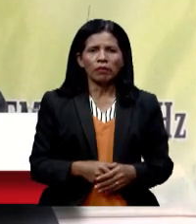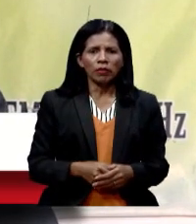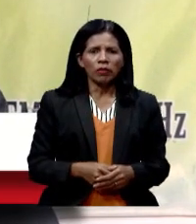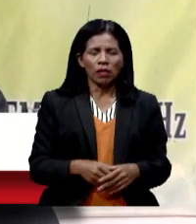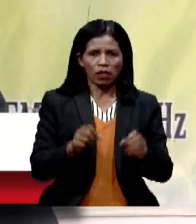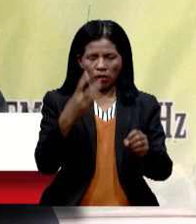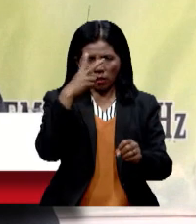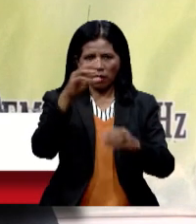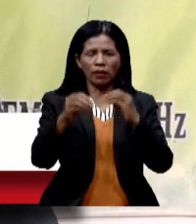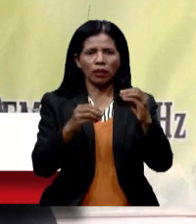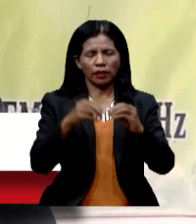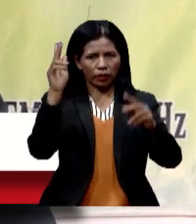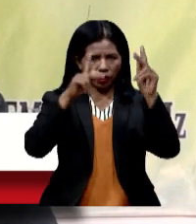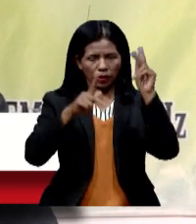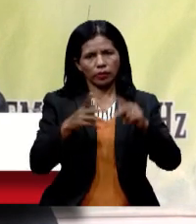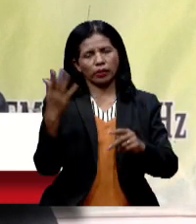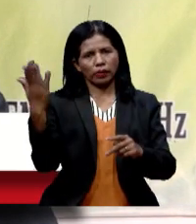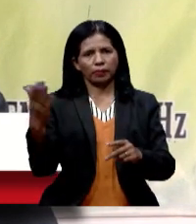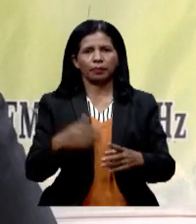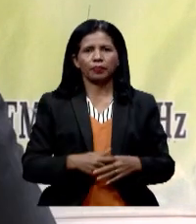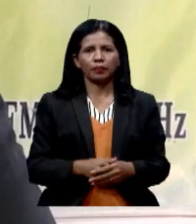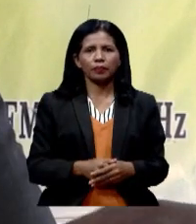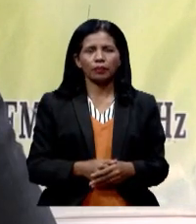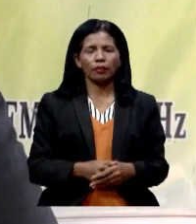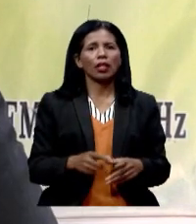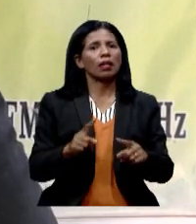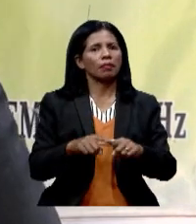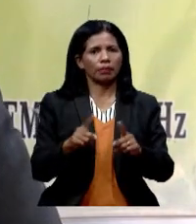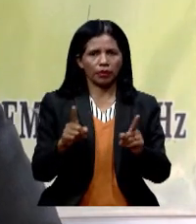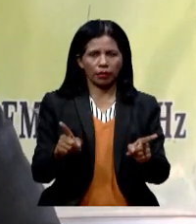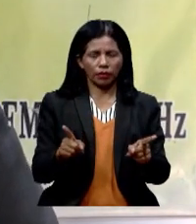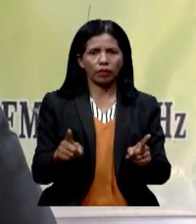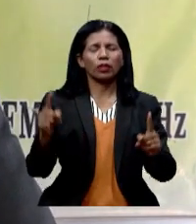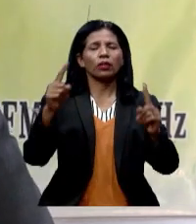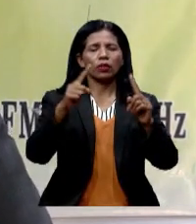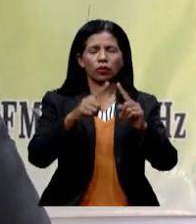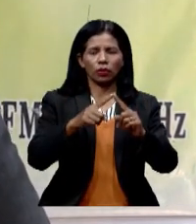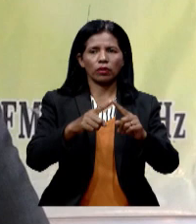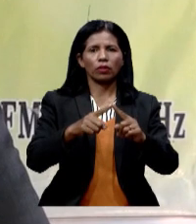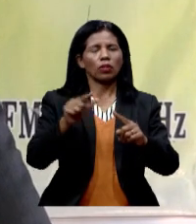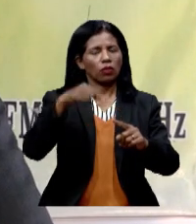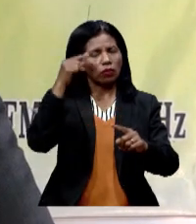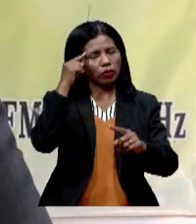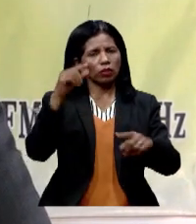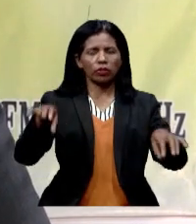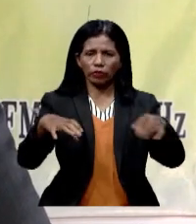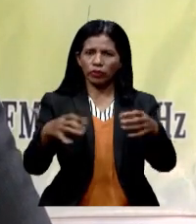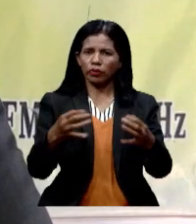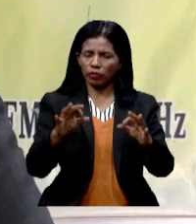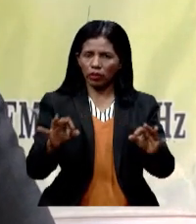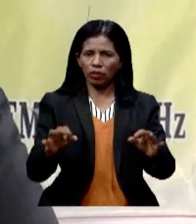tu resolve casos, né? Problema, né? Mas bem, todo o mandato do governo hoje de pois será o que